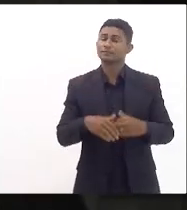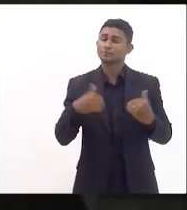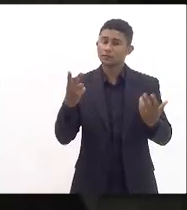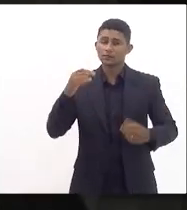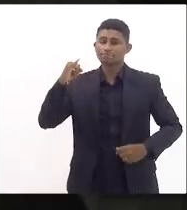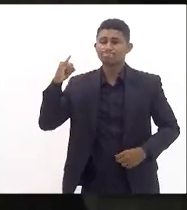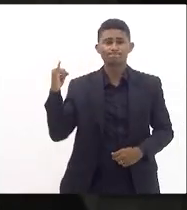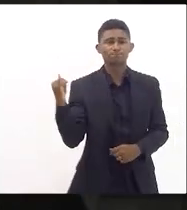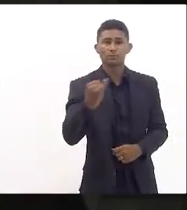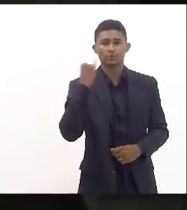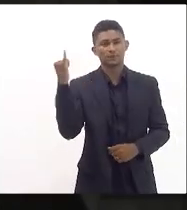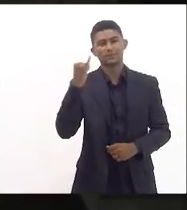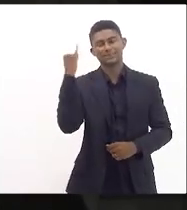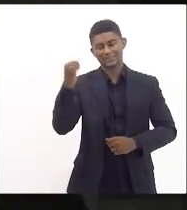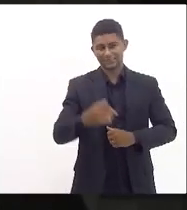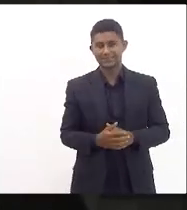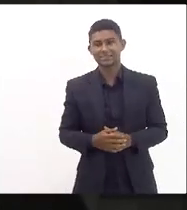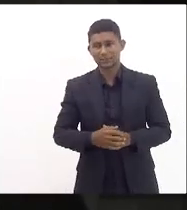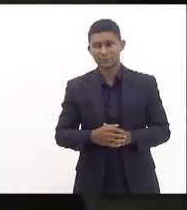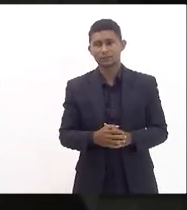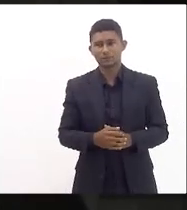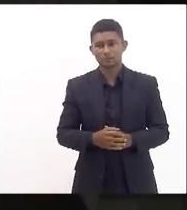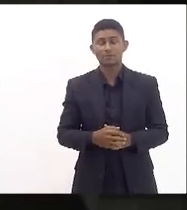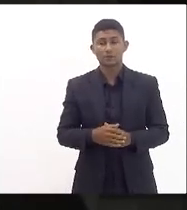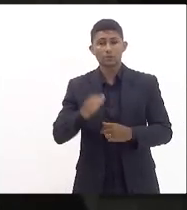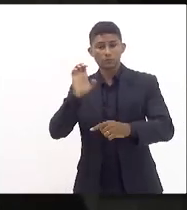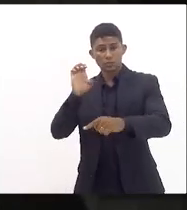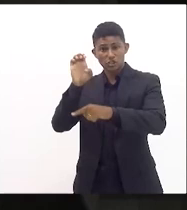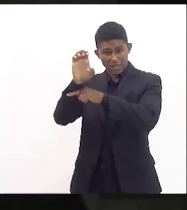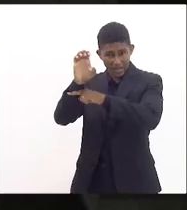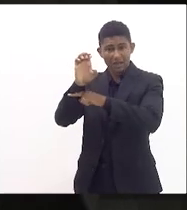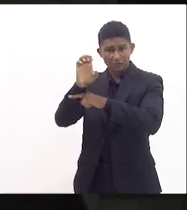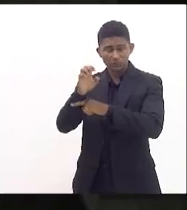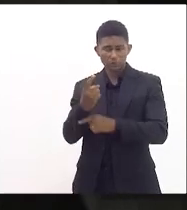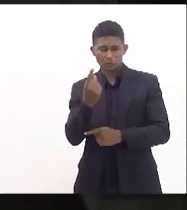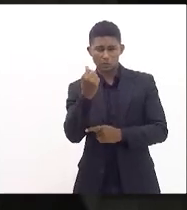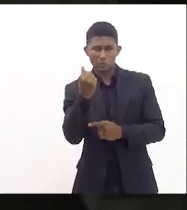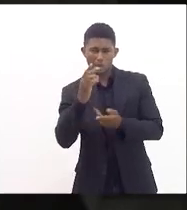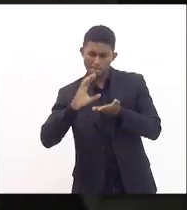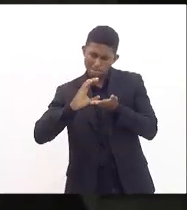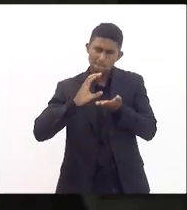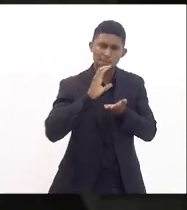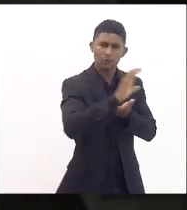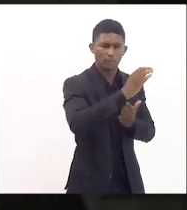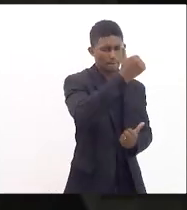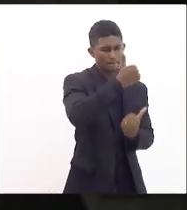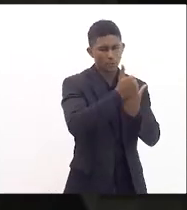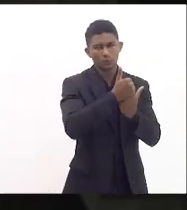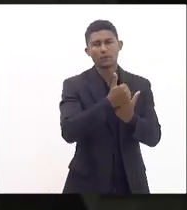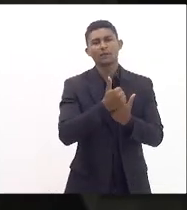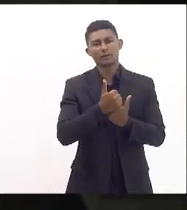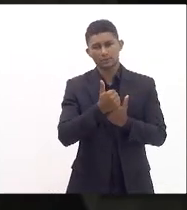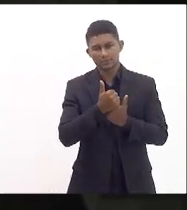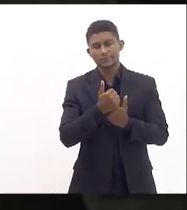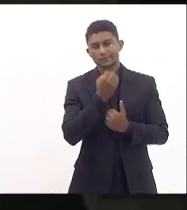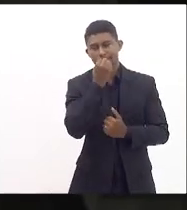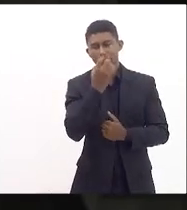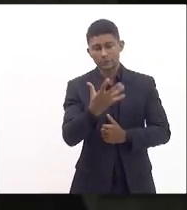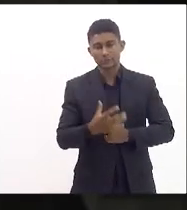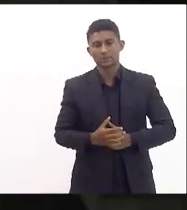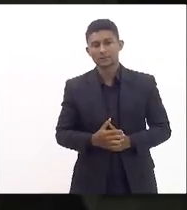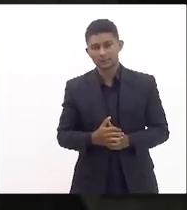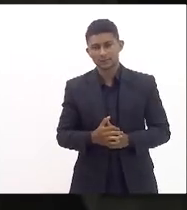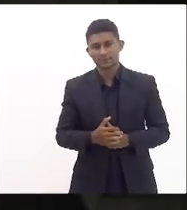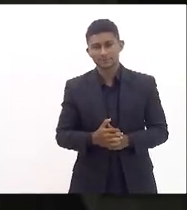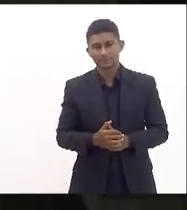importante que a participação do Estado no financiamento dessa rede possa também servir